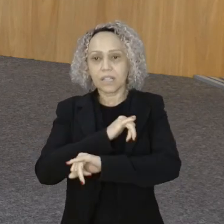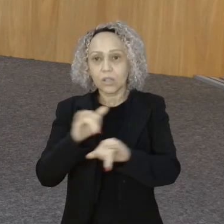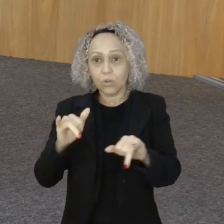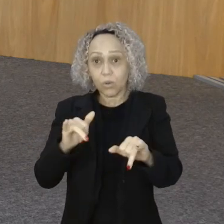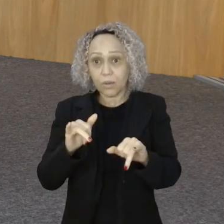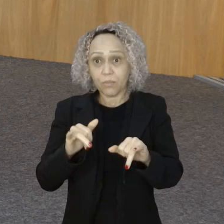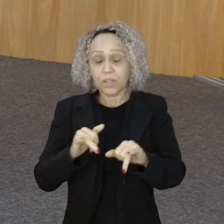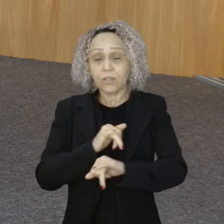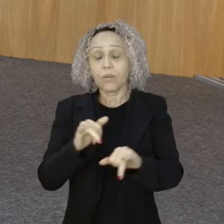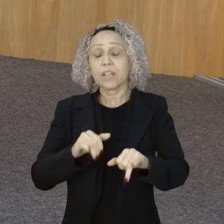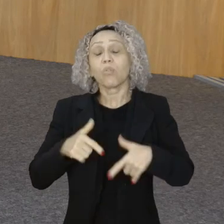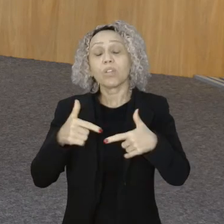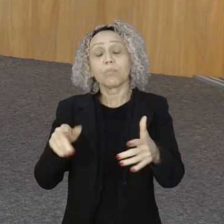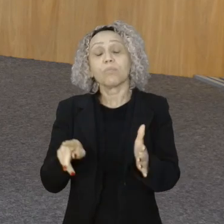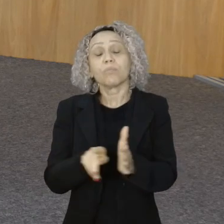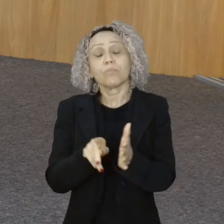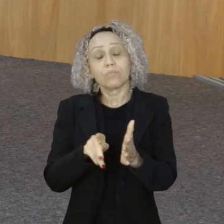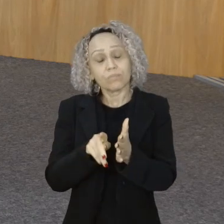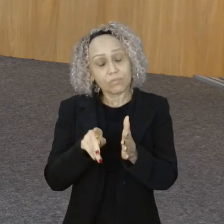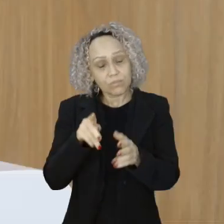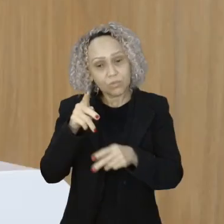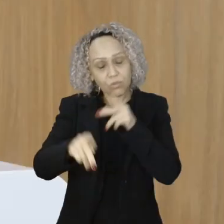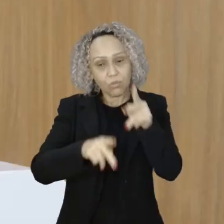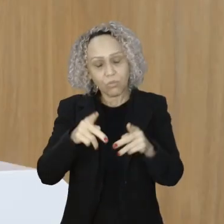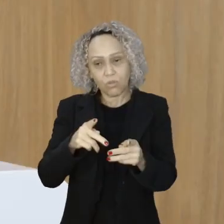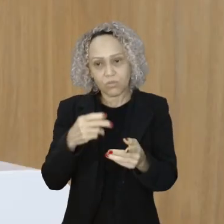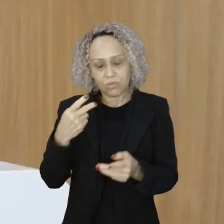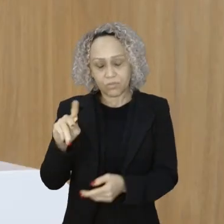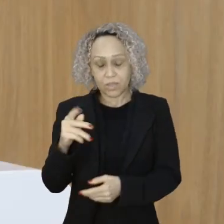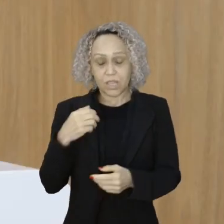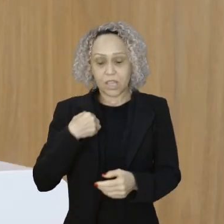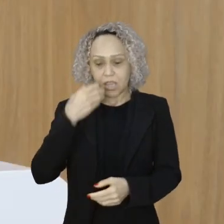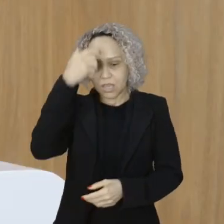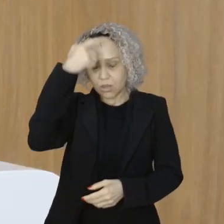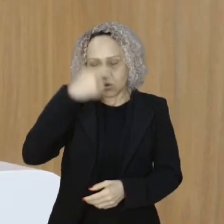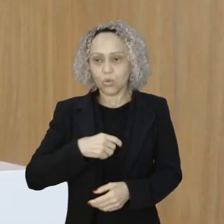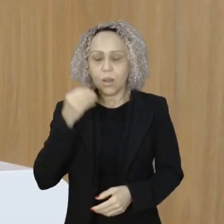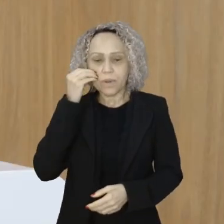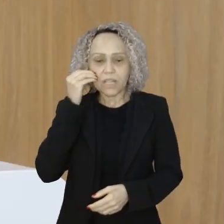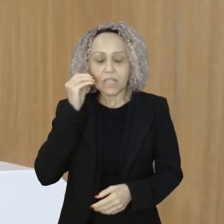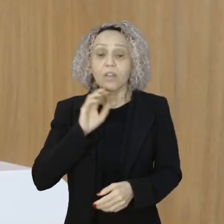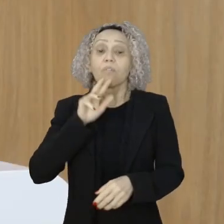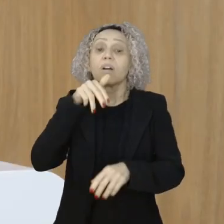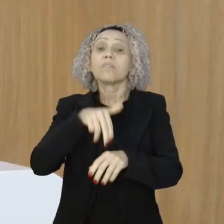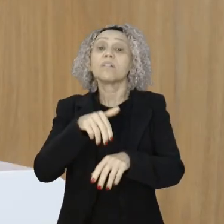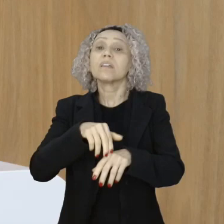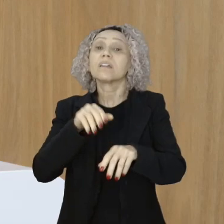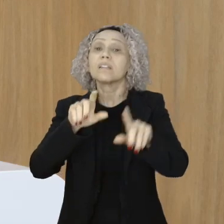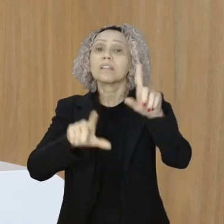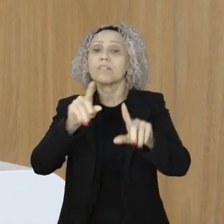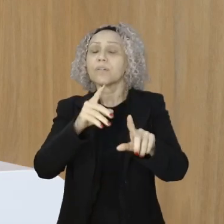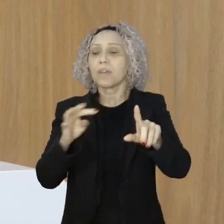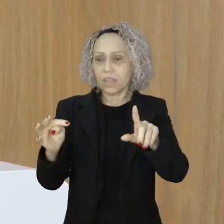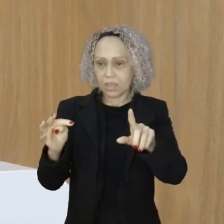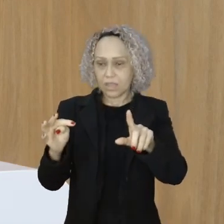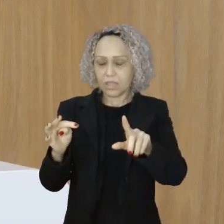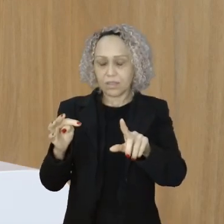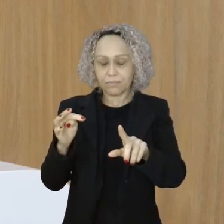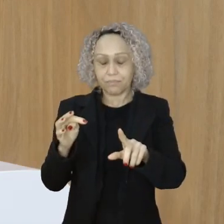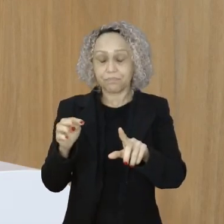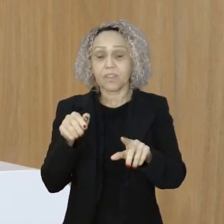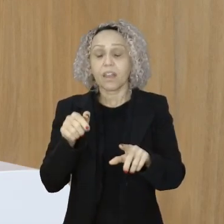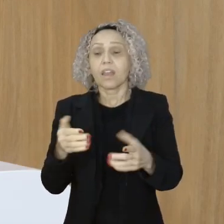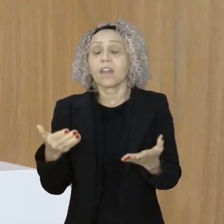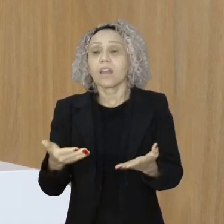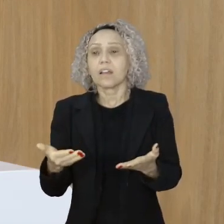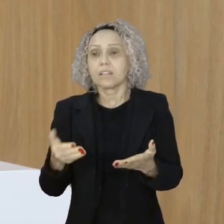popular na sua manhã. Eu sou Amanda Guerra e eu falo com você do estúdio da Rede Povo de Comunicação do PT. Nesta quinta-feira, a